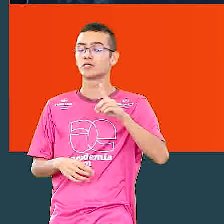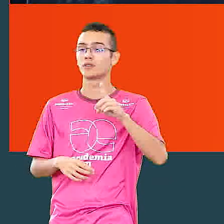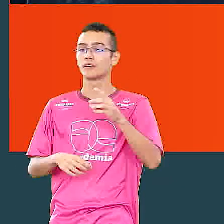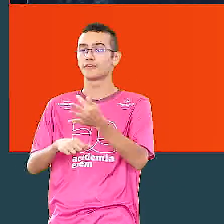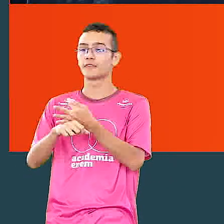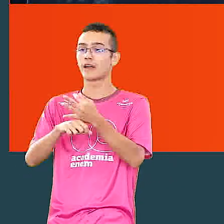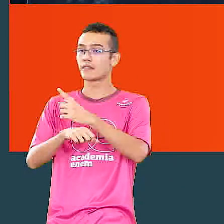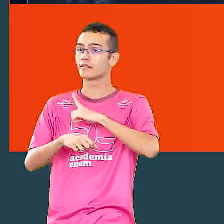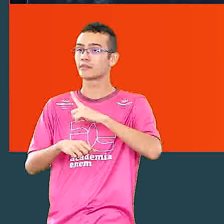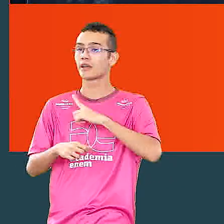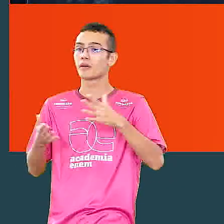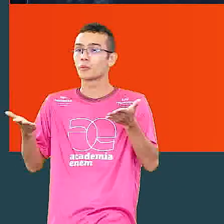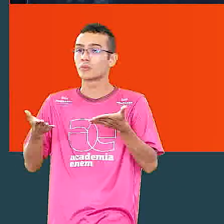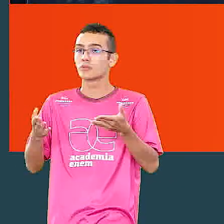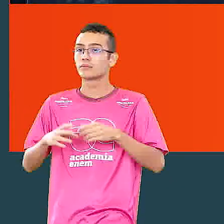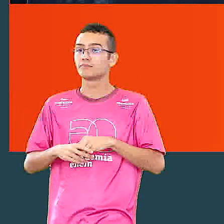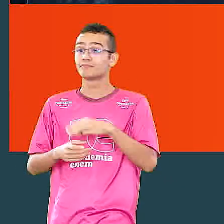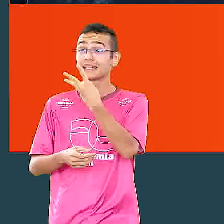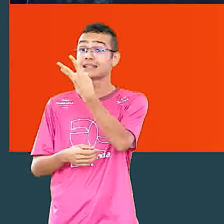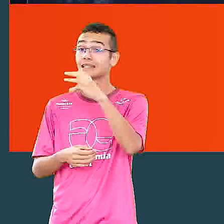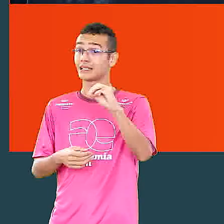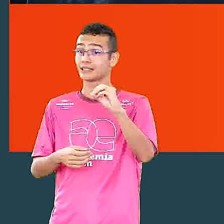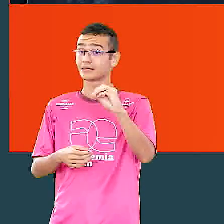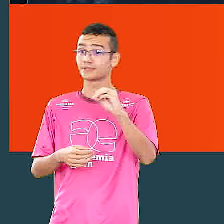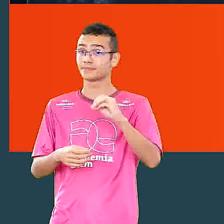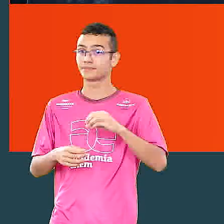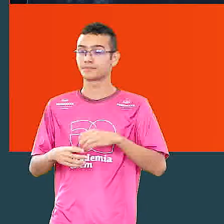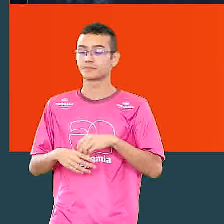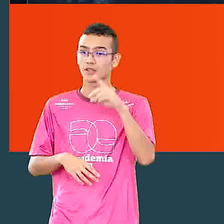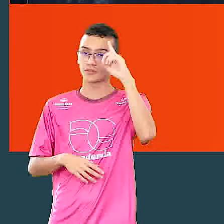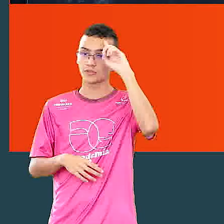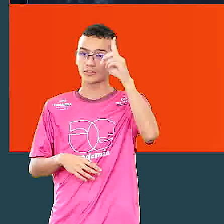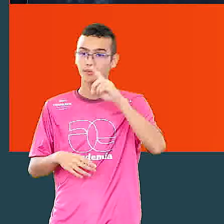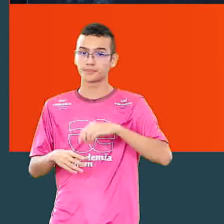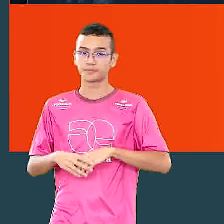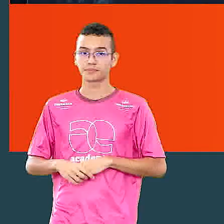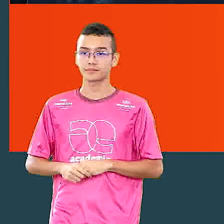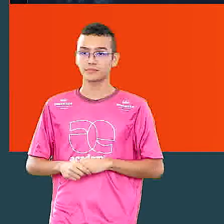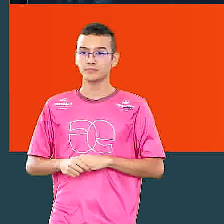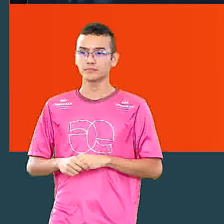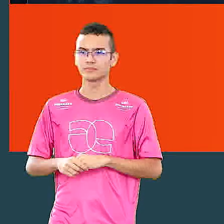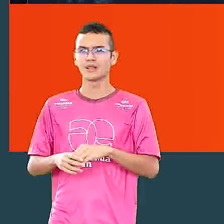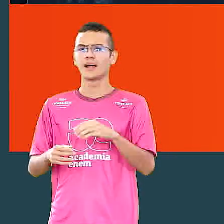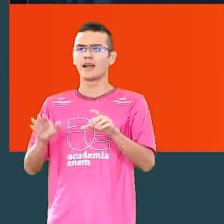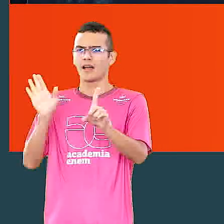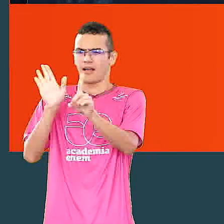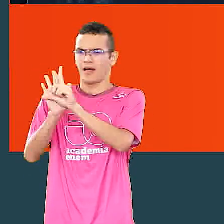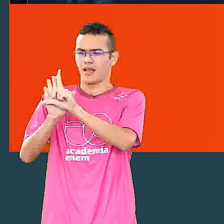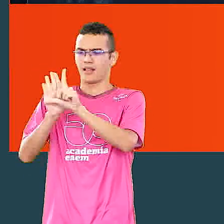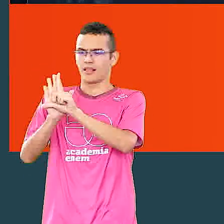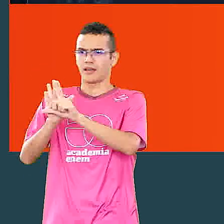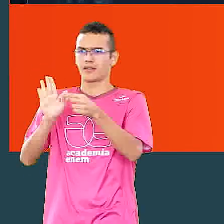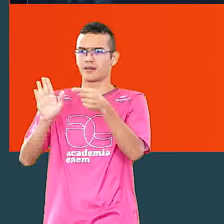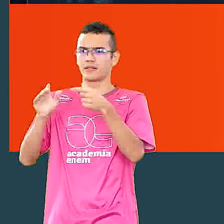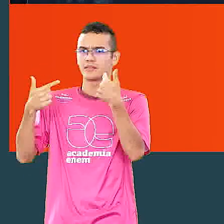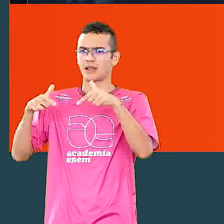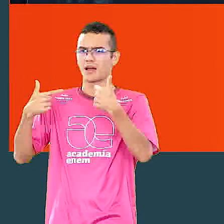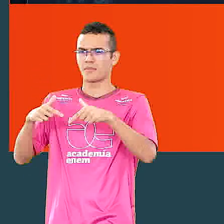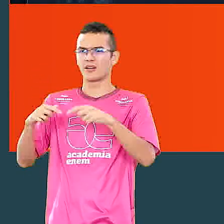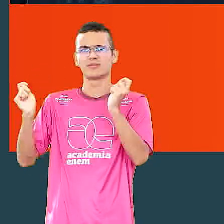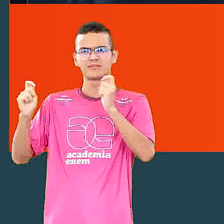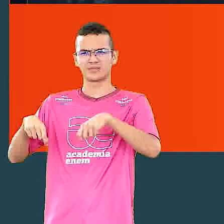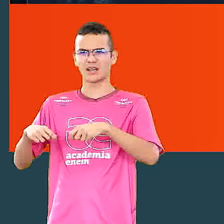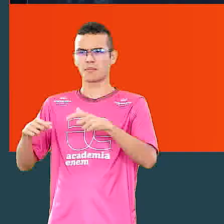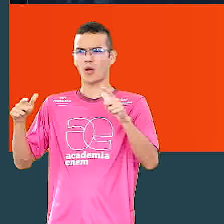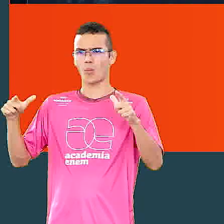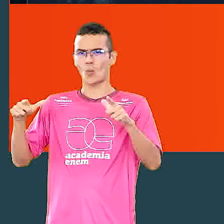dias, correto? A CLT me permite reduzir a quantidade de dias de férias do meu